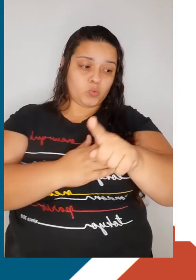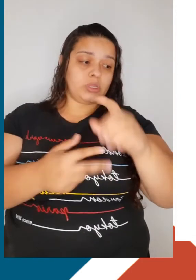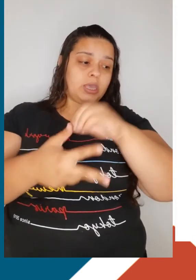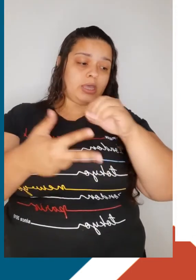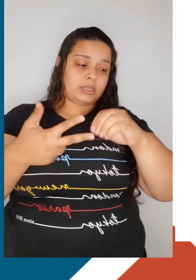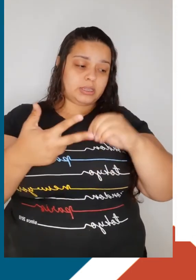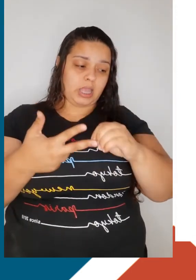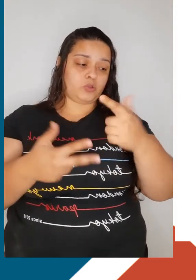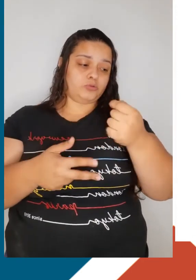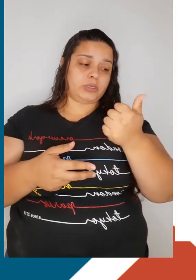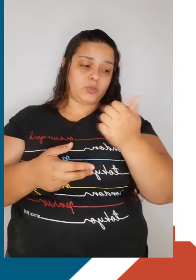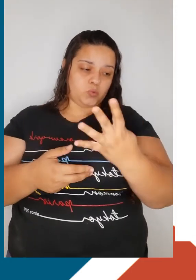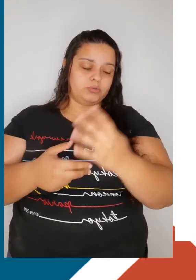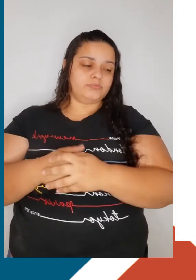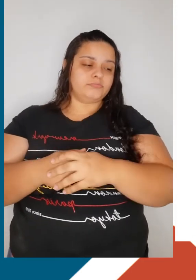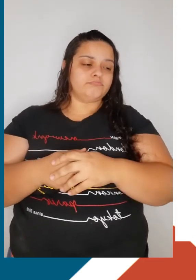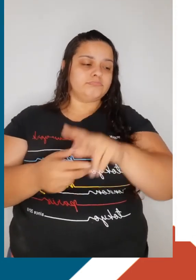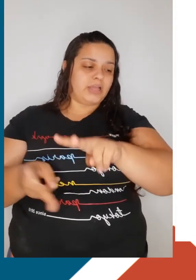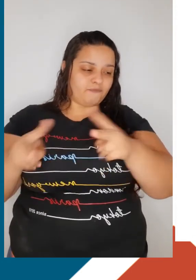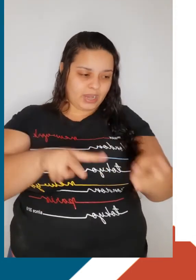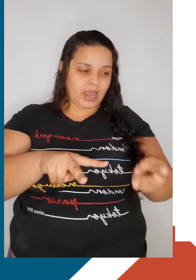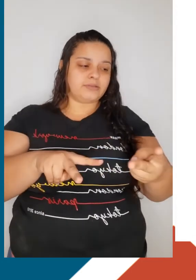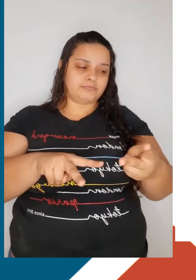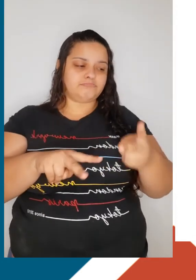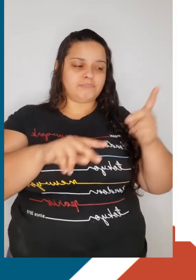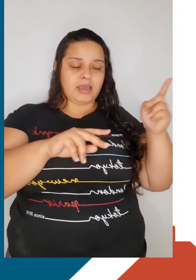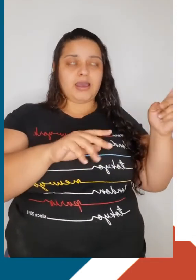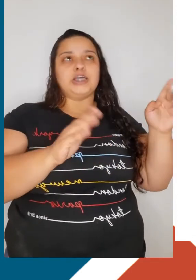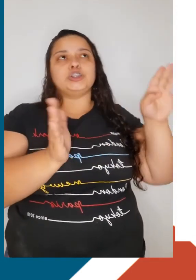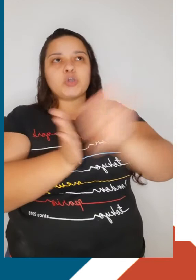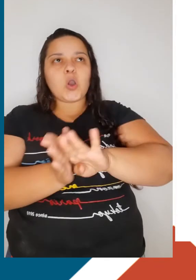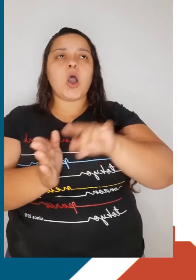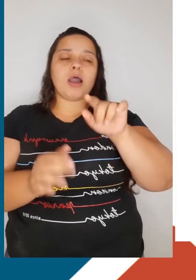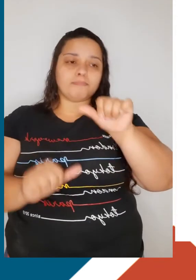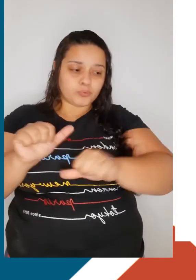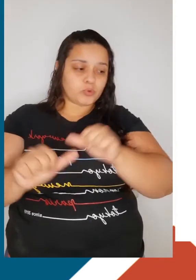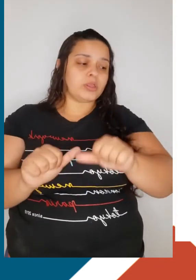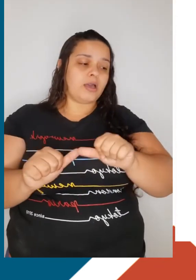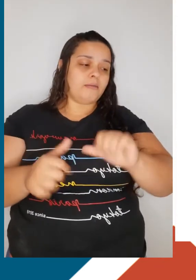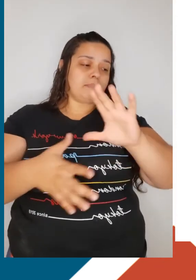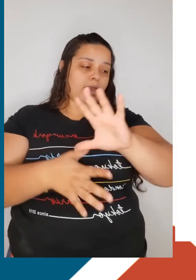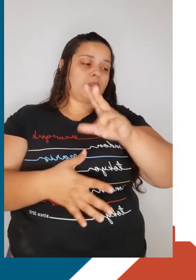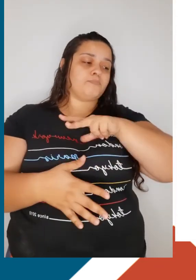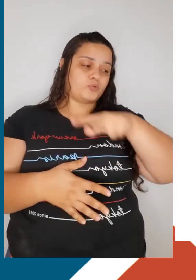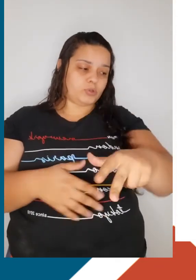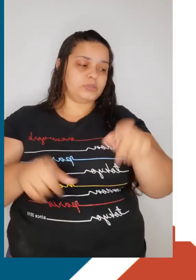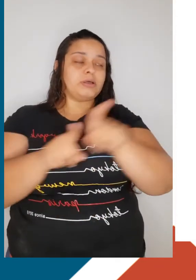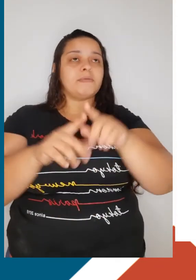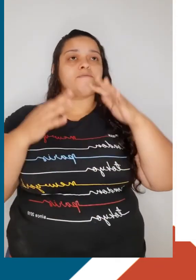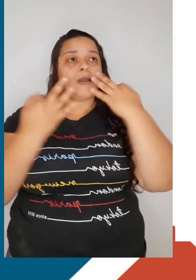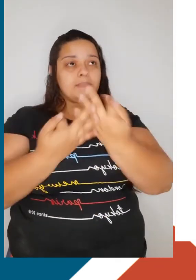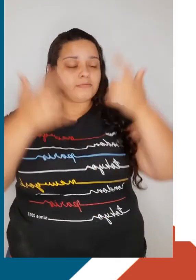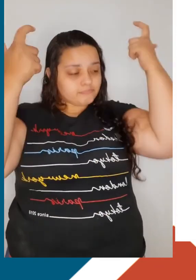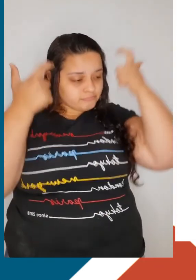pegar uma questão do Enem de 2014 que diz assim: a transferência da corte trouxe para a América Portuguesa a família real e o governo